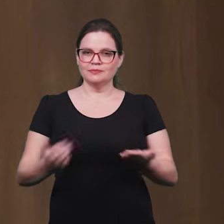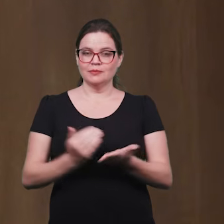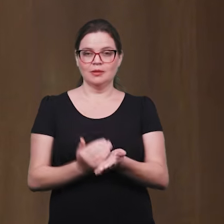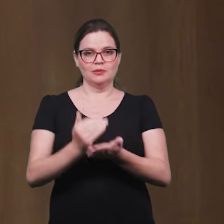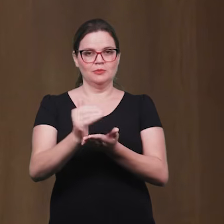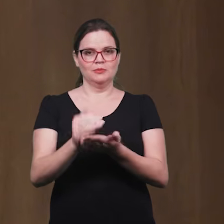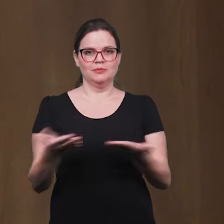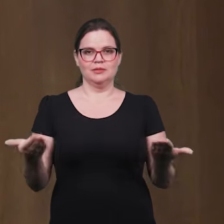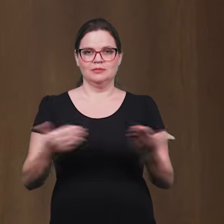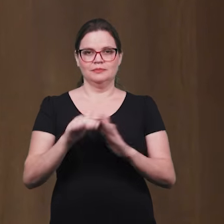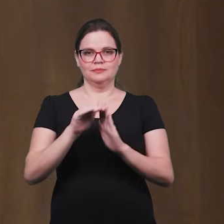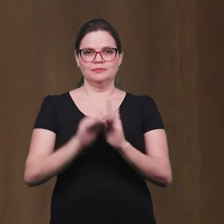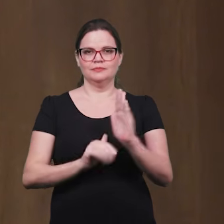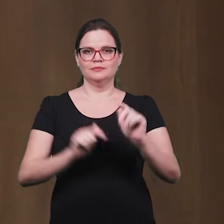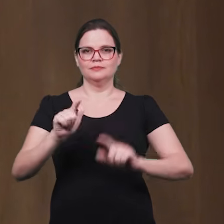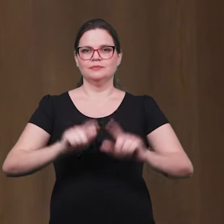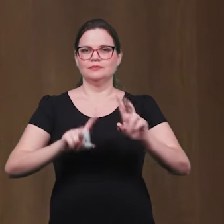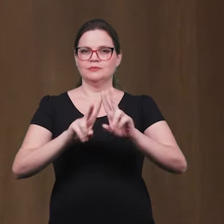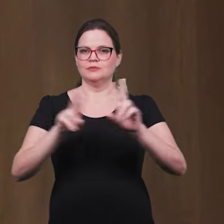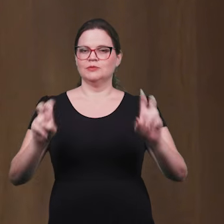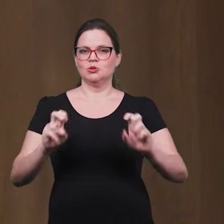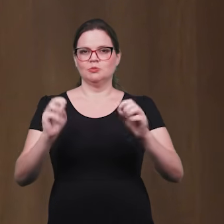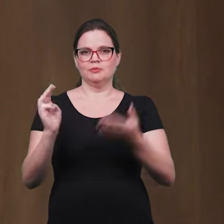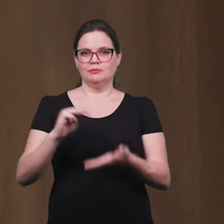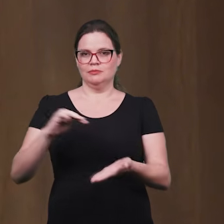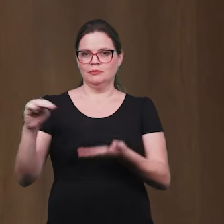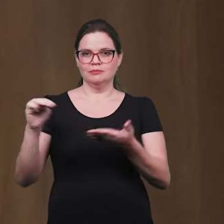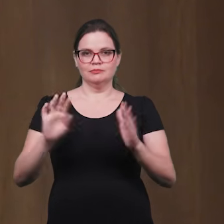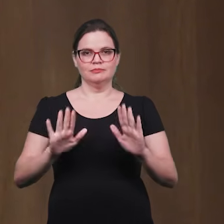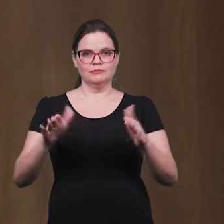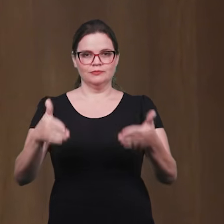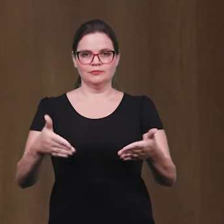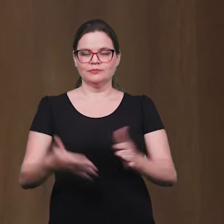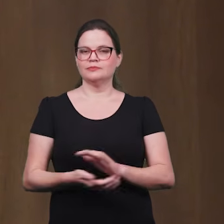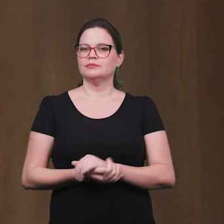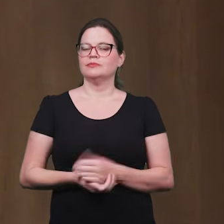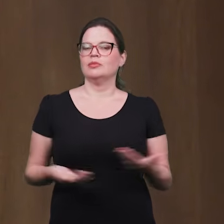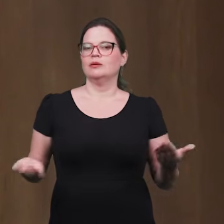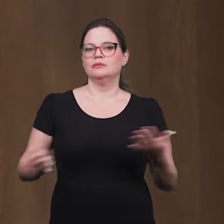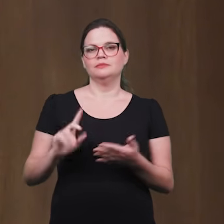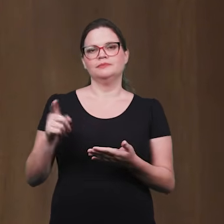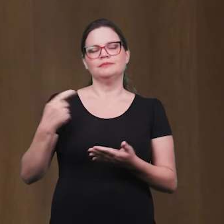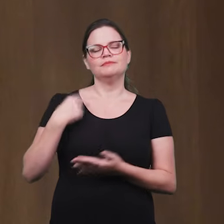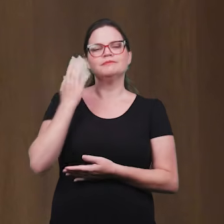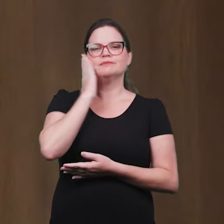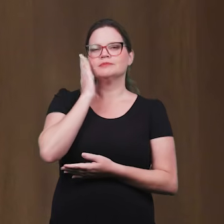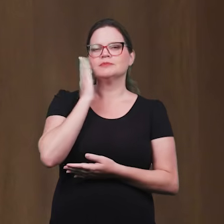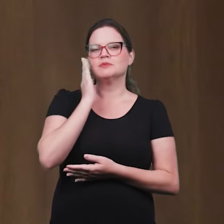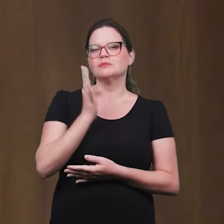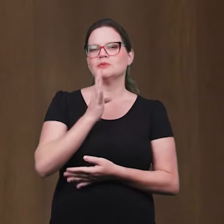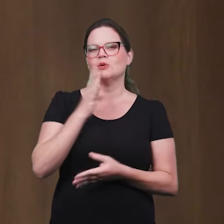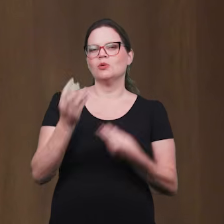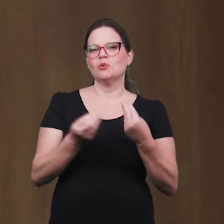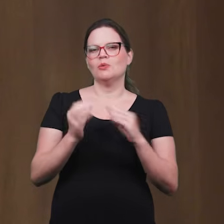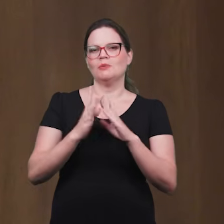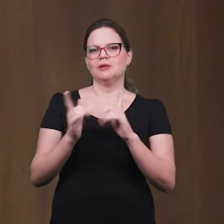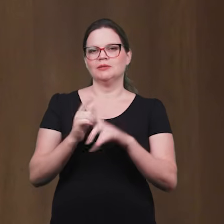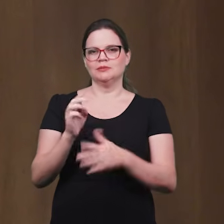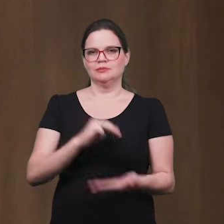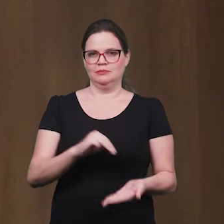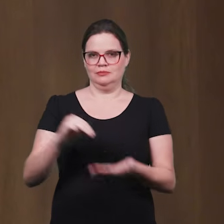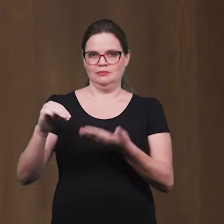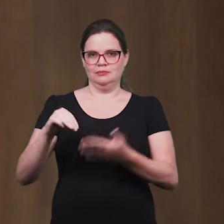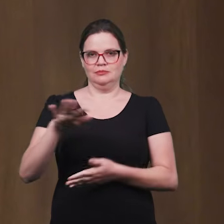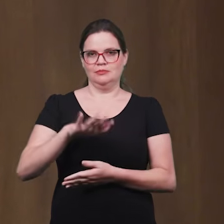Está começando mais uma edição do programa Maranata em Foco. Hoje vamos conhecer um pouco mais sobre a realidade